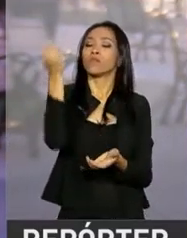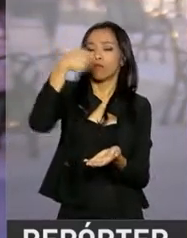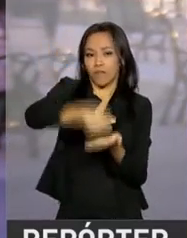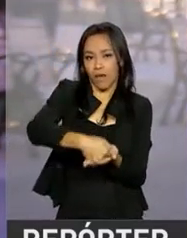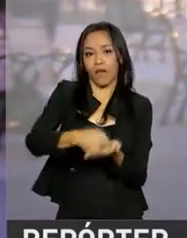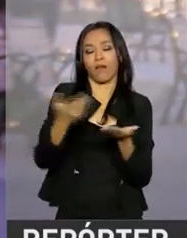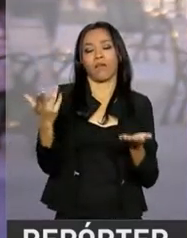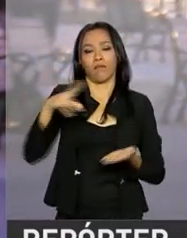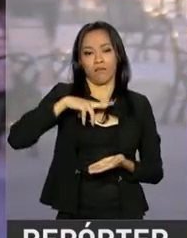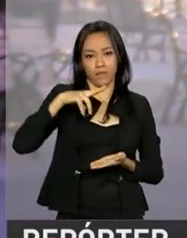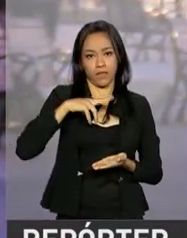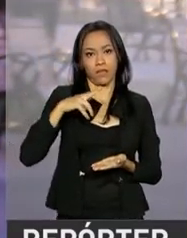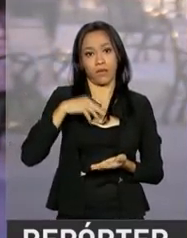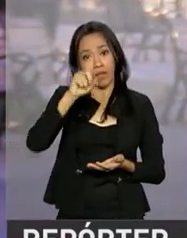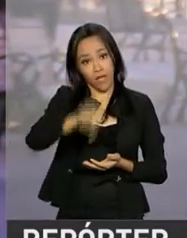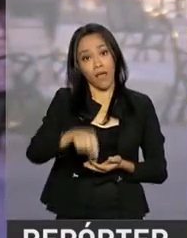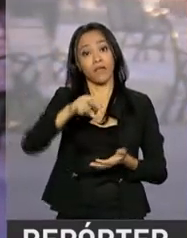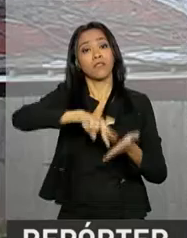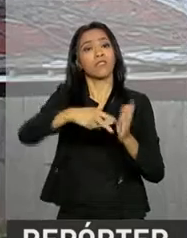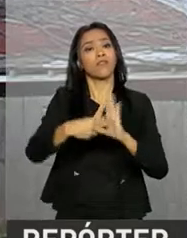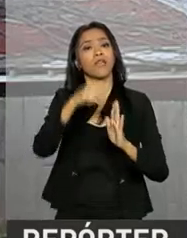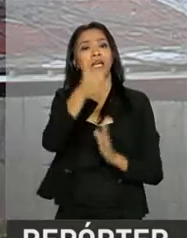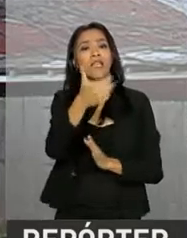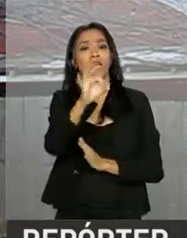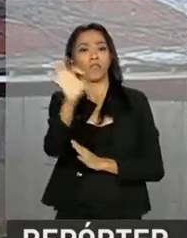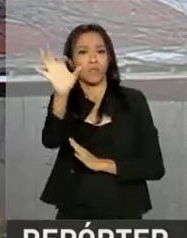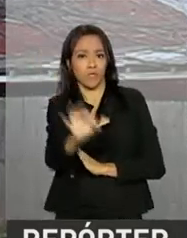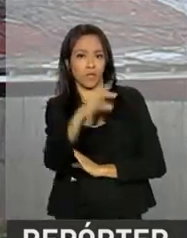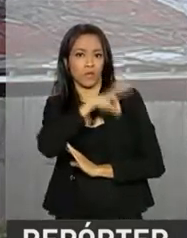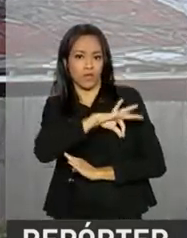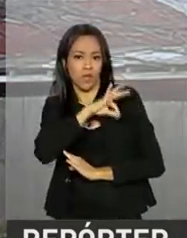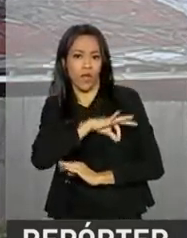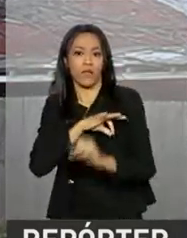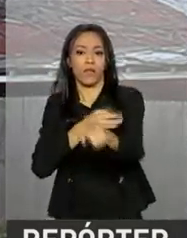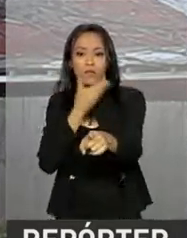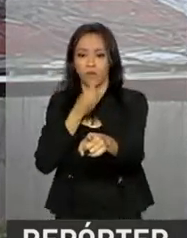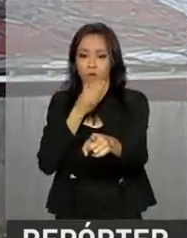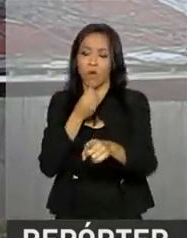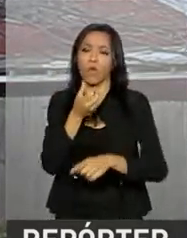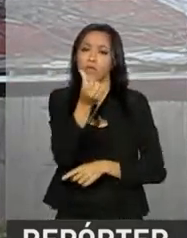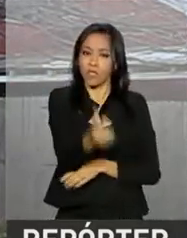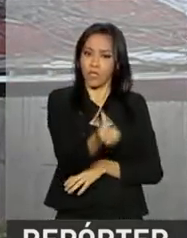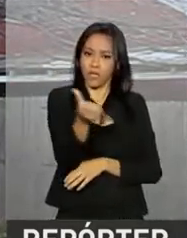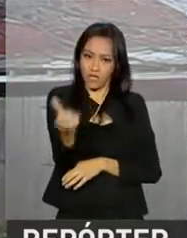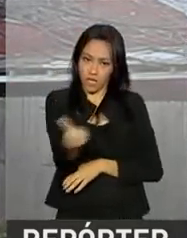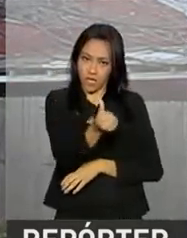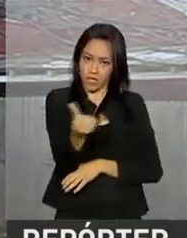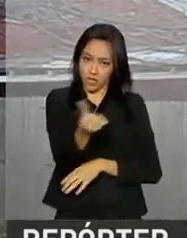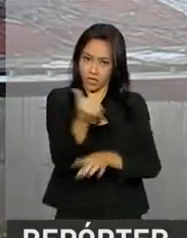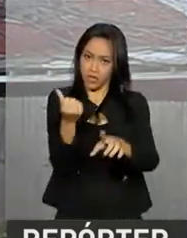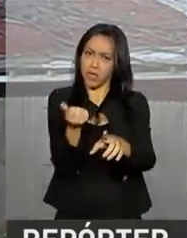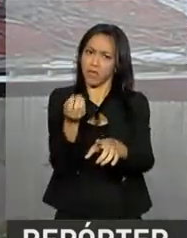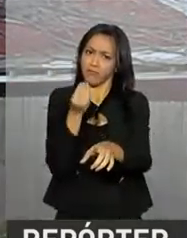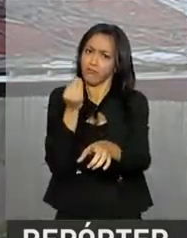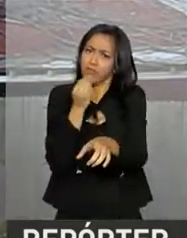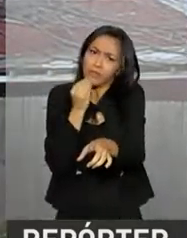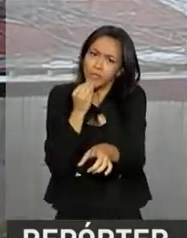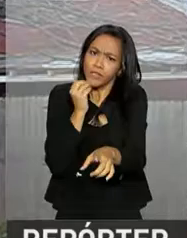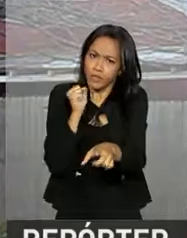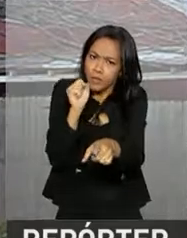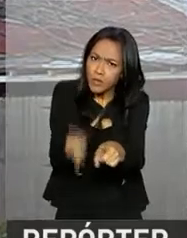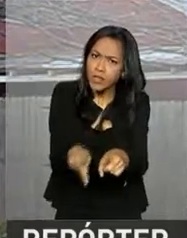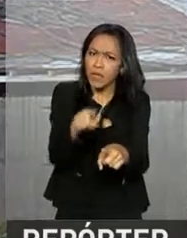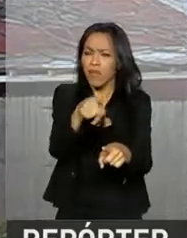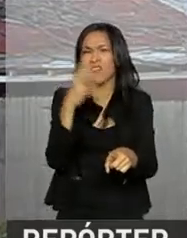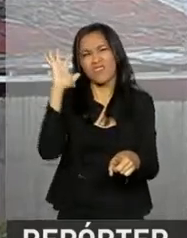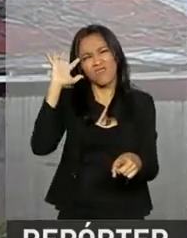por menos de 10% da renda. Este empresário já tem 66 anos, a idade em que poderia se aposentar, mas optou por